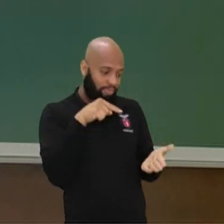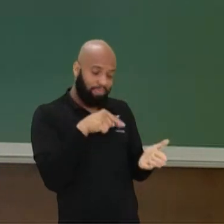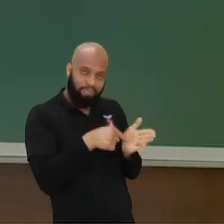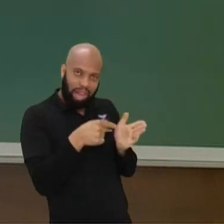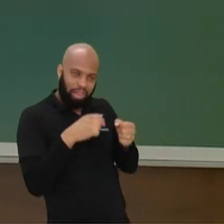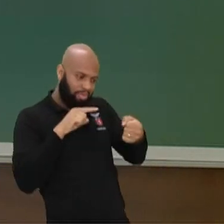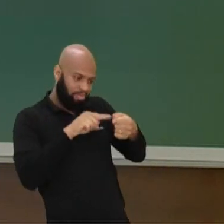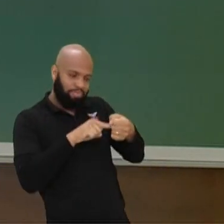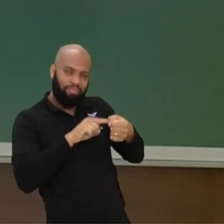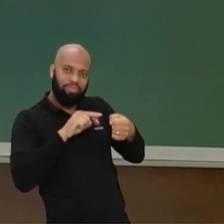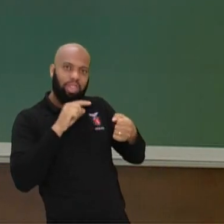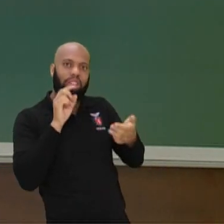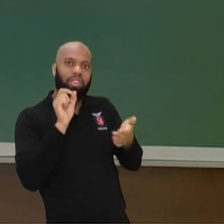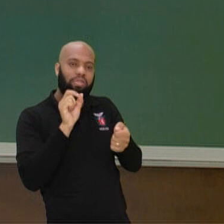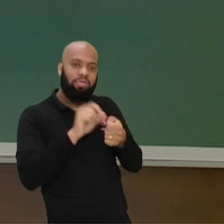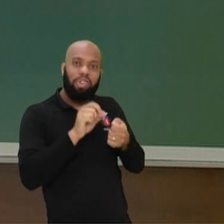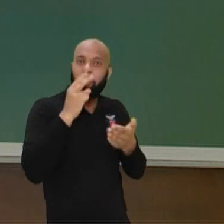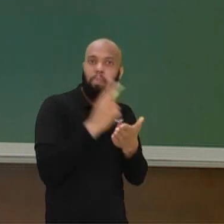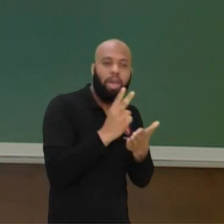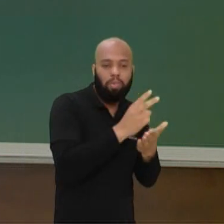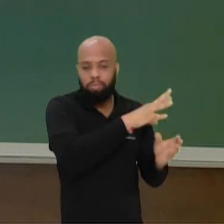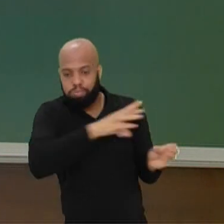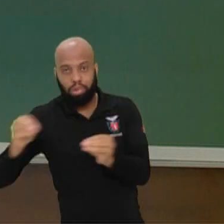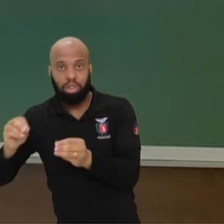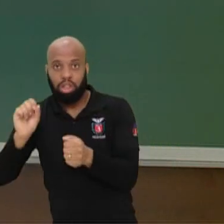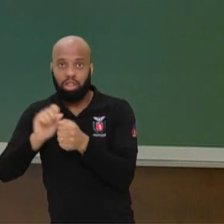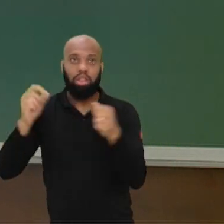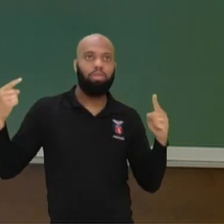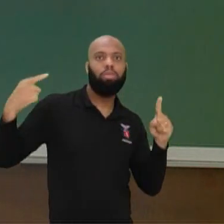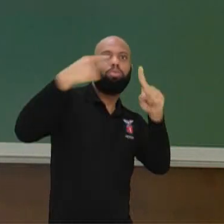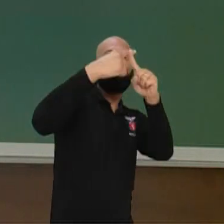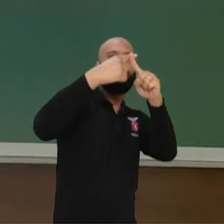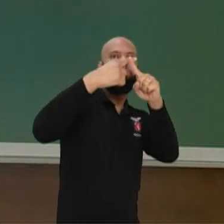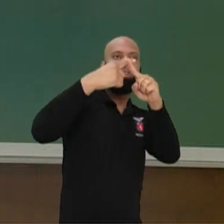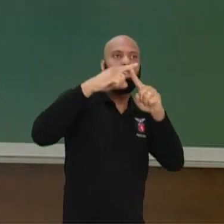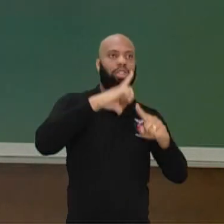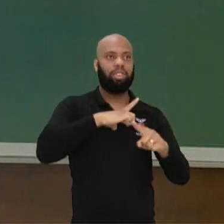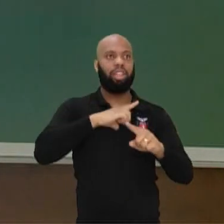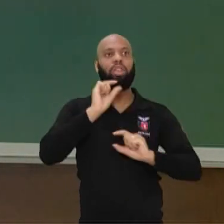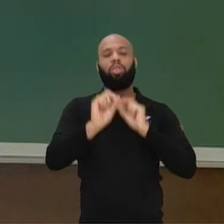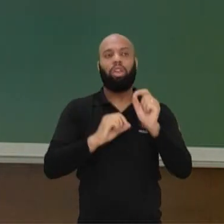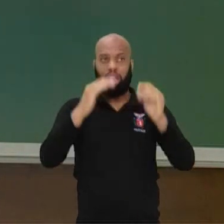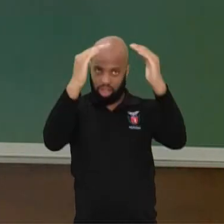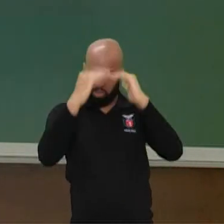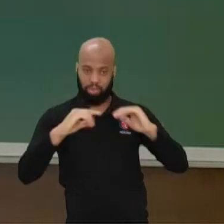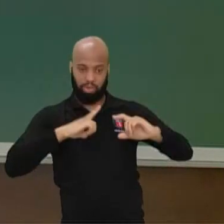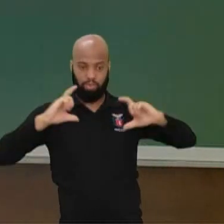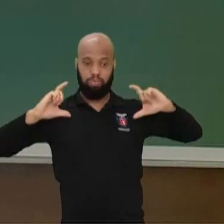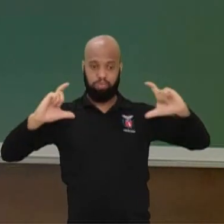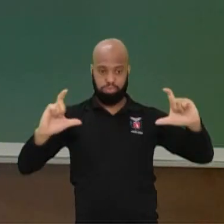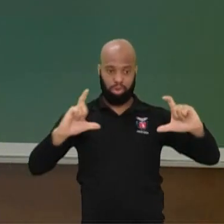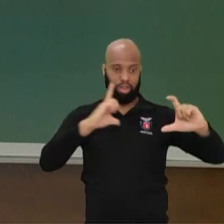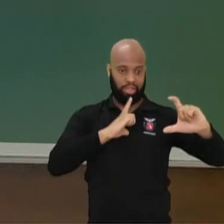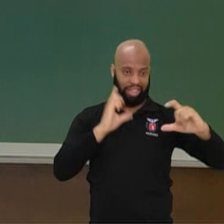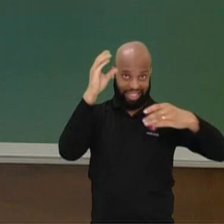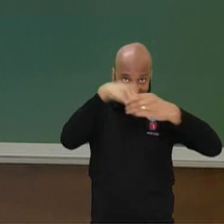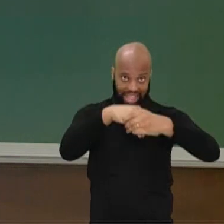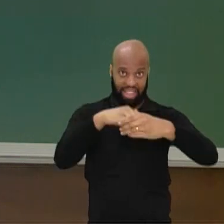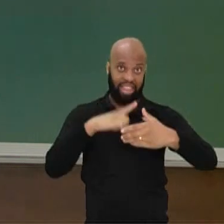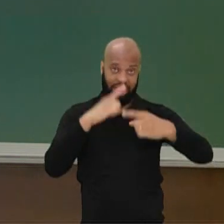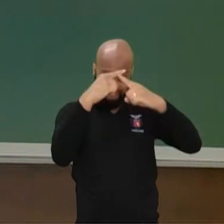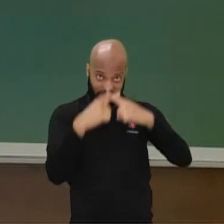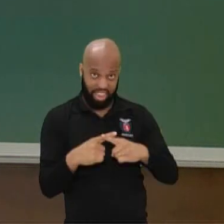e multiplicar os expoentes. Se eu tenho uma potência onde a base é um produto, ou seja,